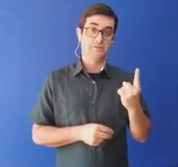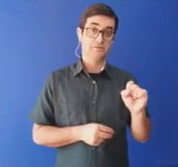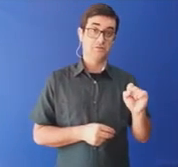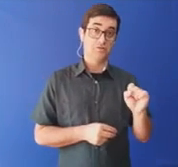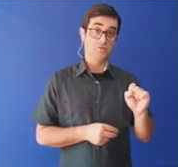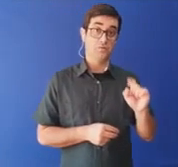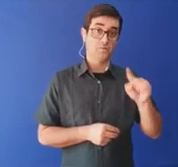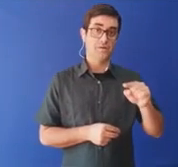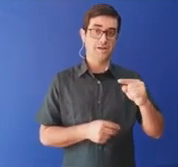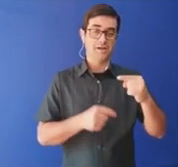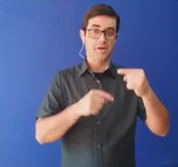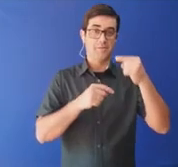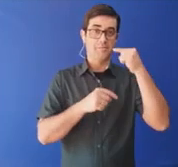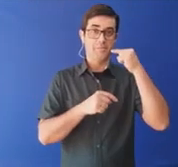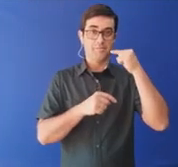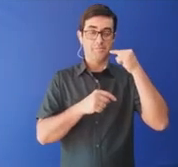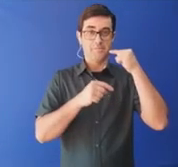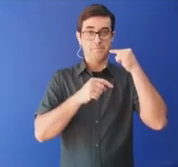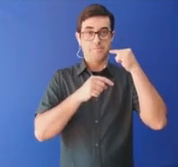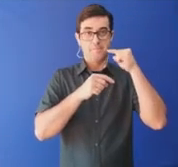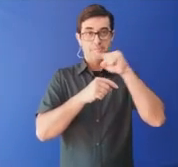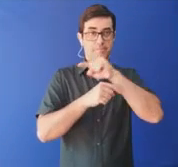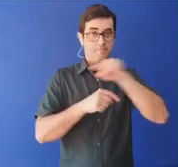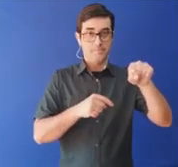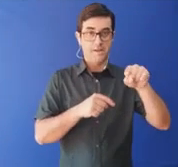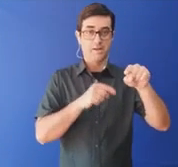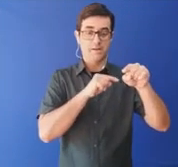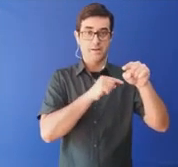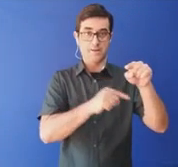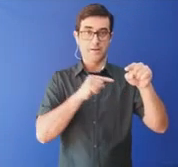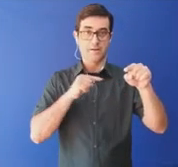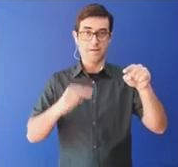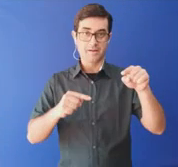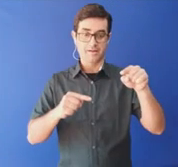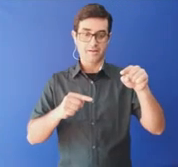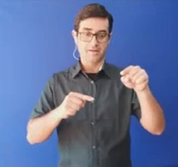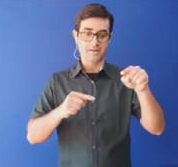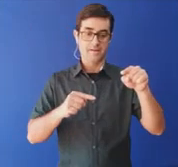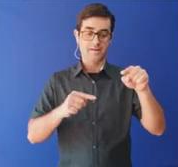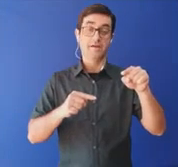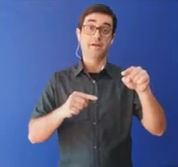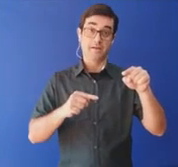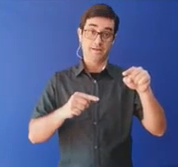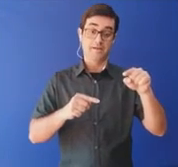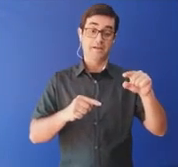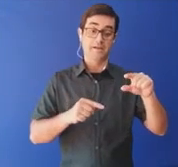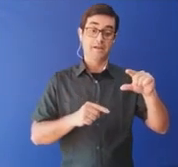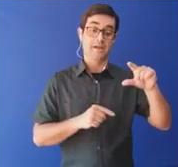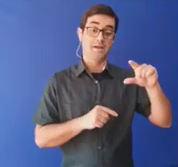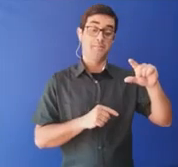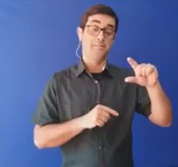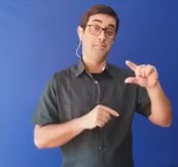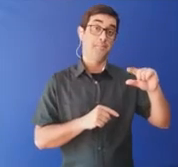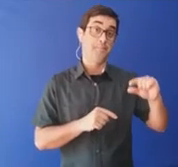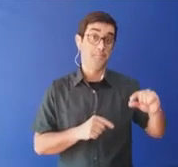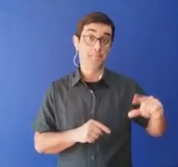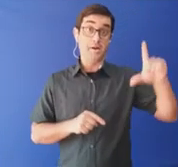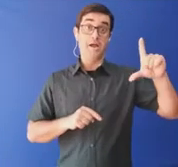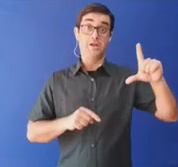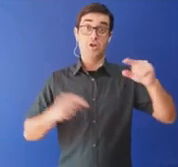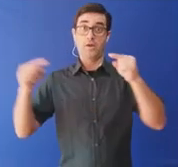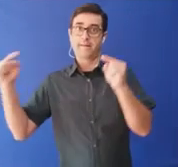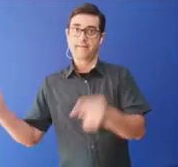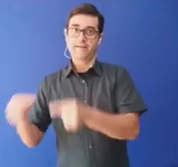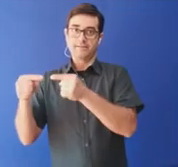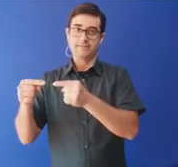ela é pontilhada embaixo. A ligação dupla é 518. Ela é menor do que a dupla, mas é